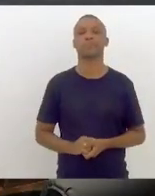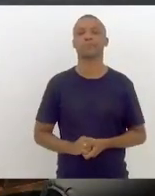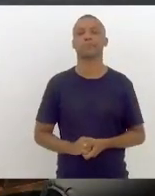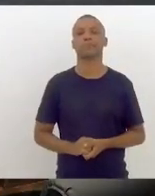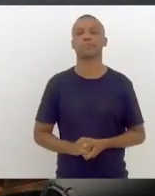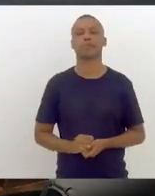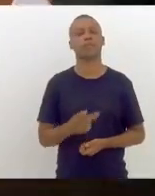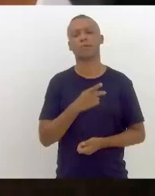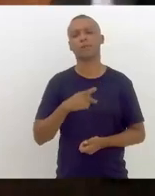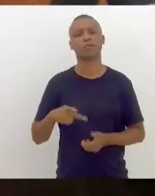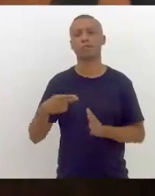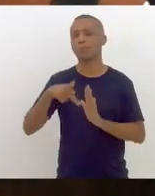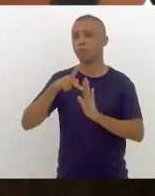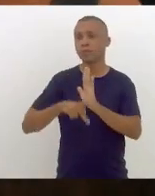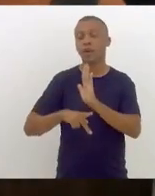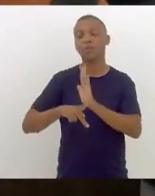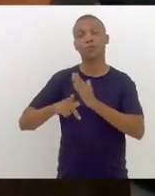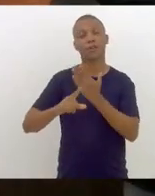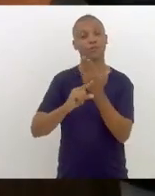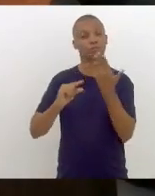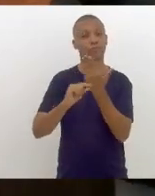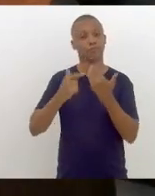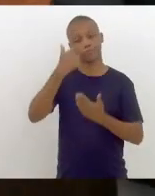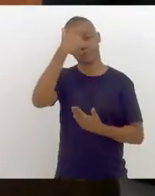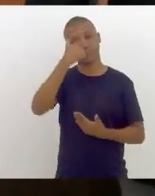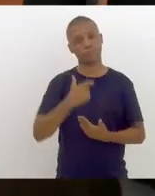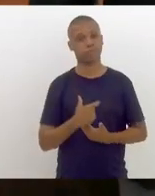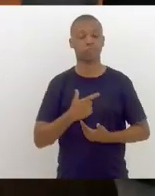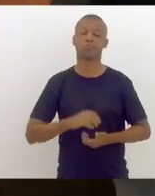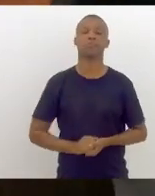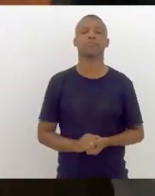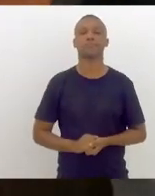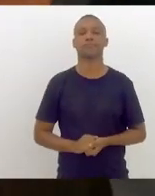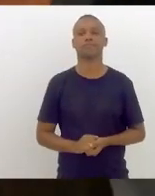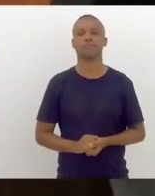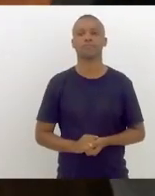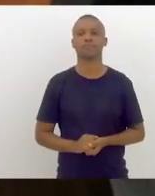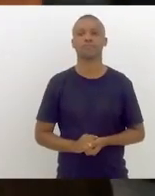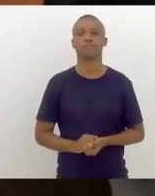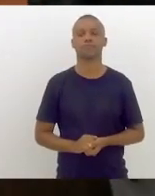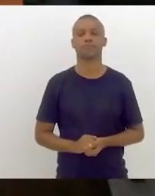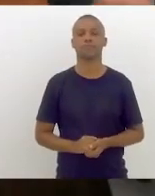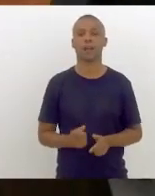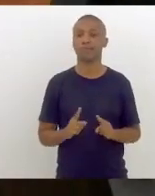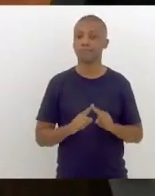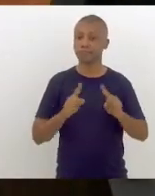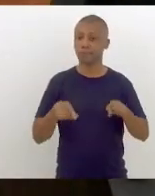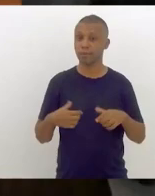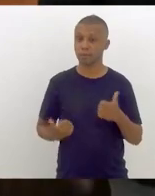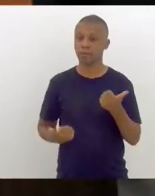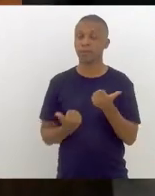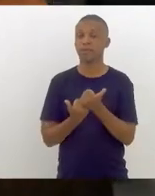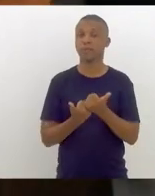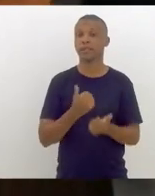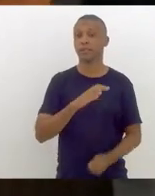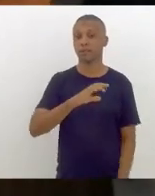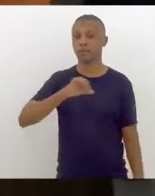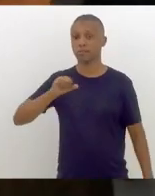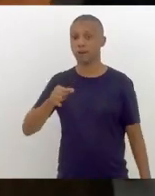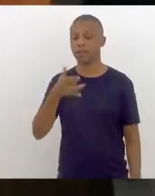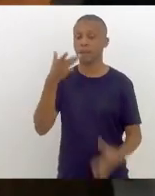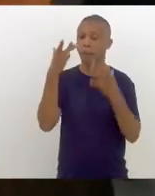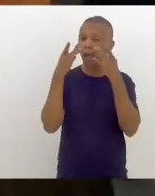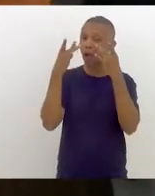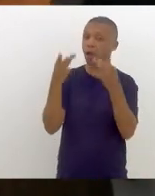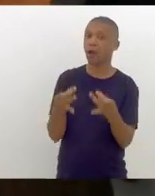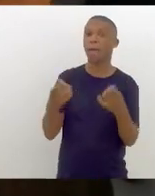Presidente esse projeto é de minha autoria é a assessoria da ccj me chamou atenção que precisa de